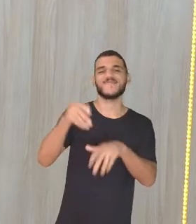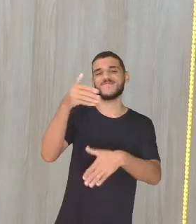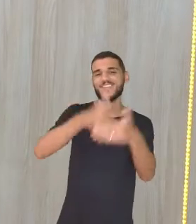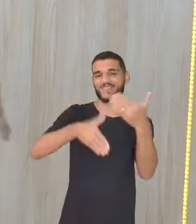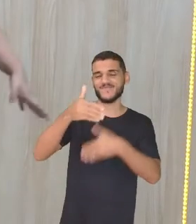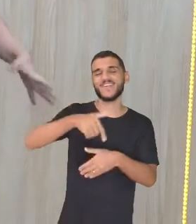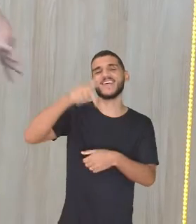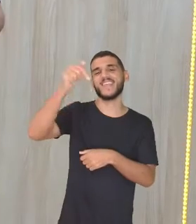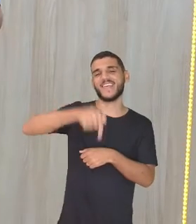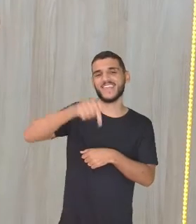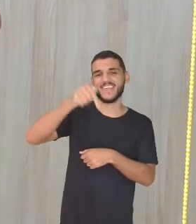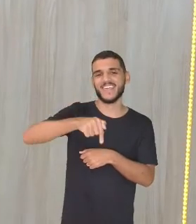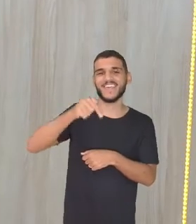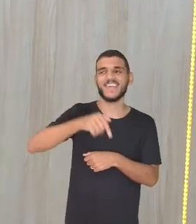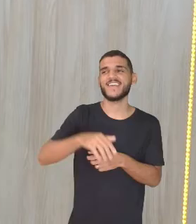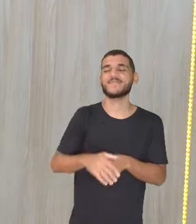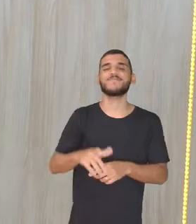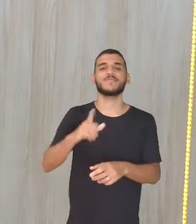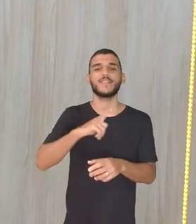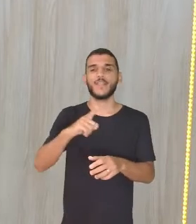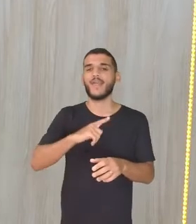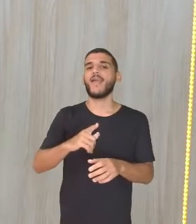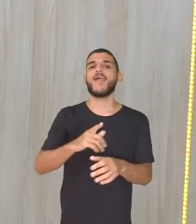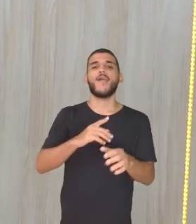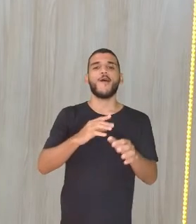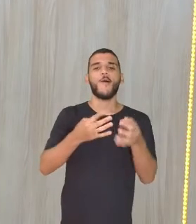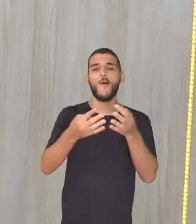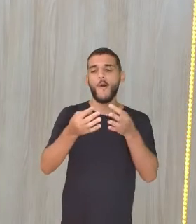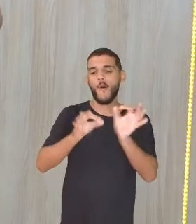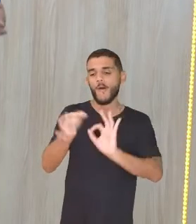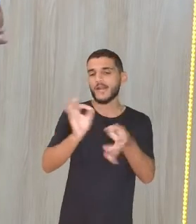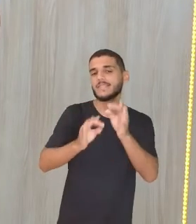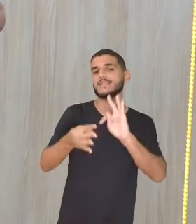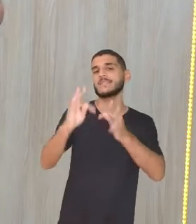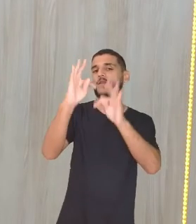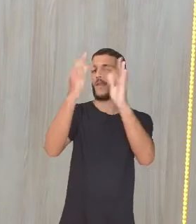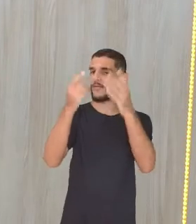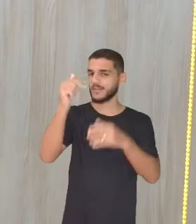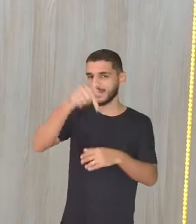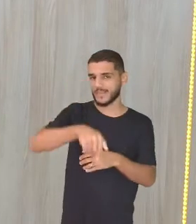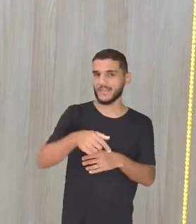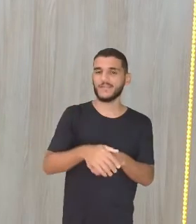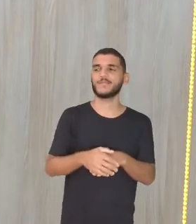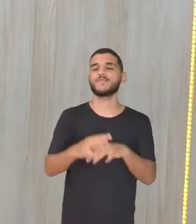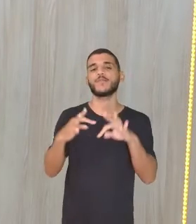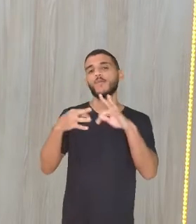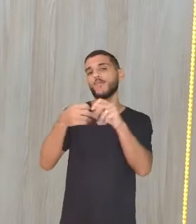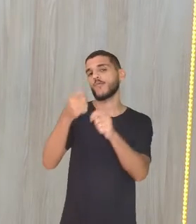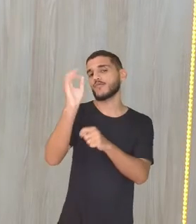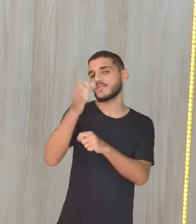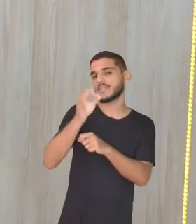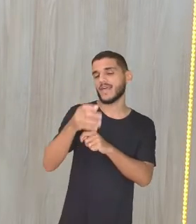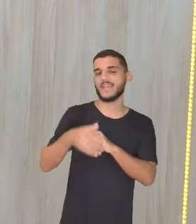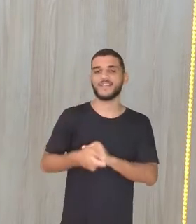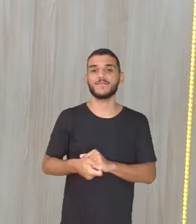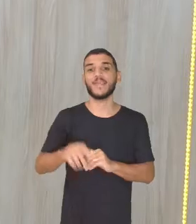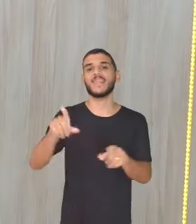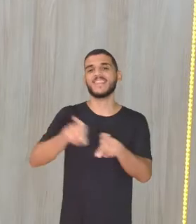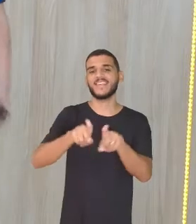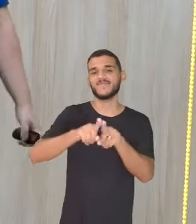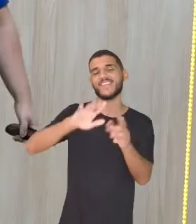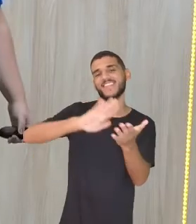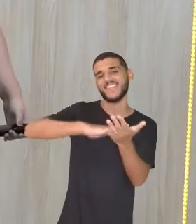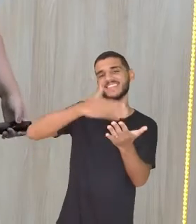aqui. Com toda a parte técnica é com ele. Ele deixa tudo certo, nada errado, viu, Cleiton? E com o nosso